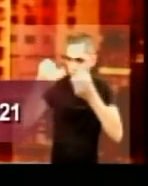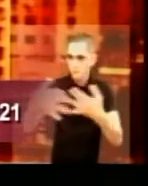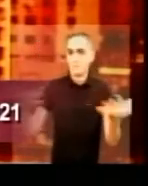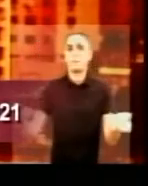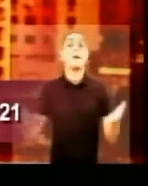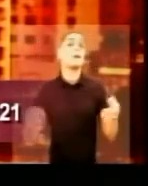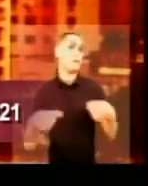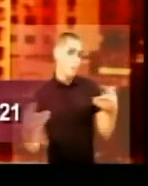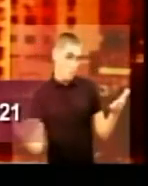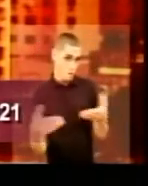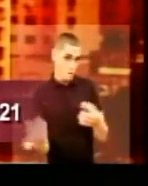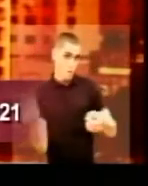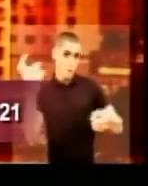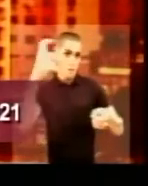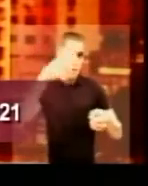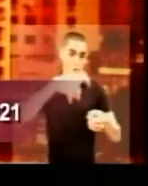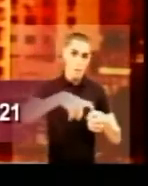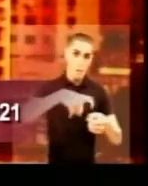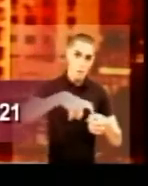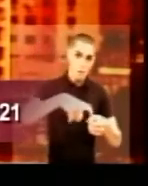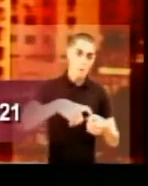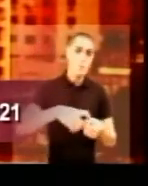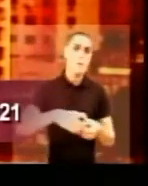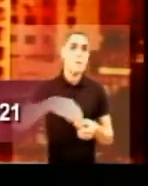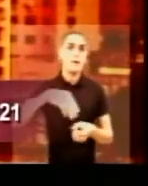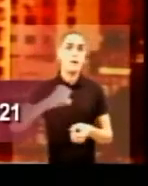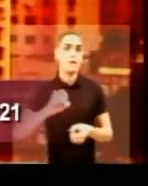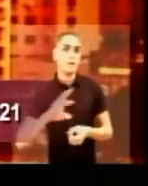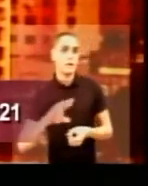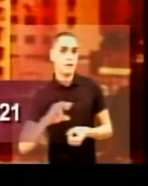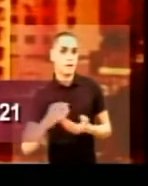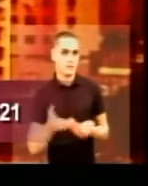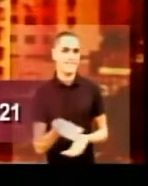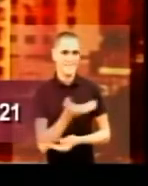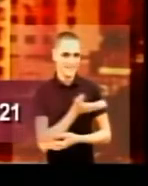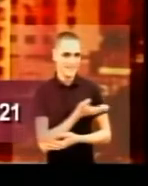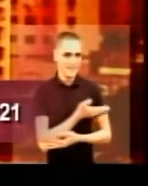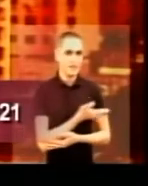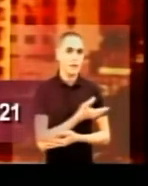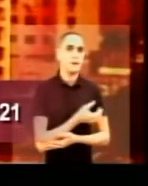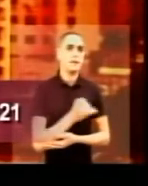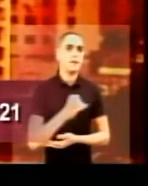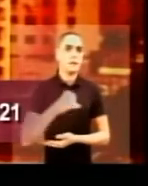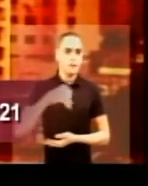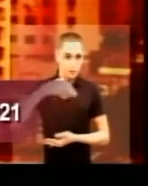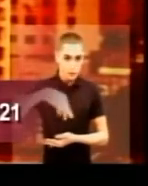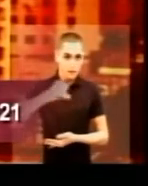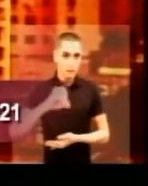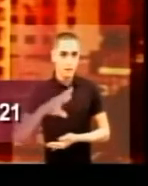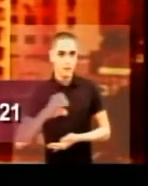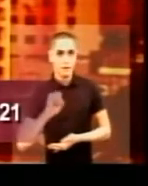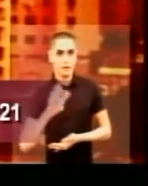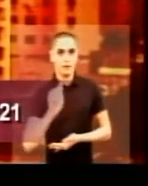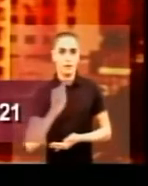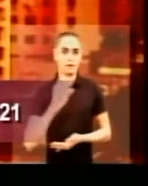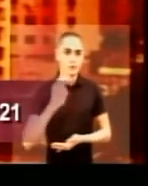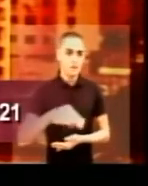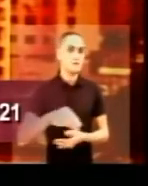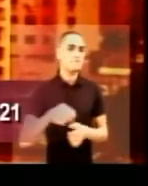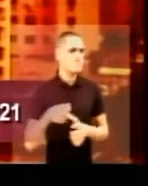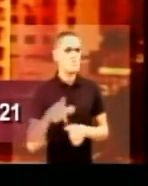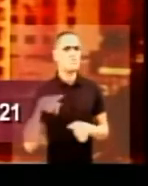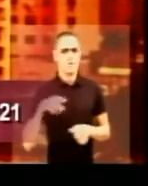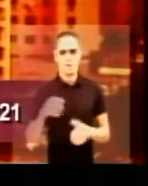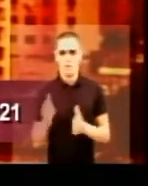Então, agora a gente volta com a Miriam para fazer algumas perguntas, porque sempre que tem mudança de fase, a gente recebe